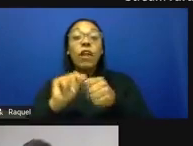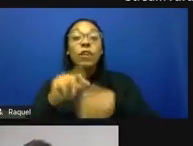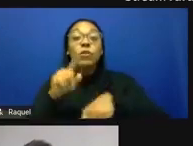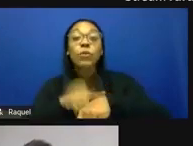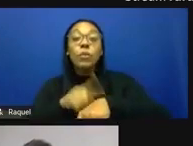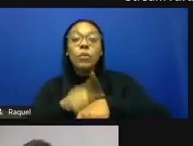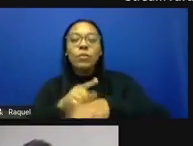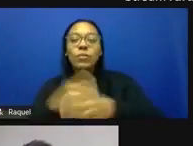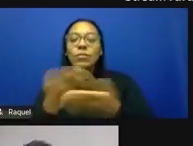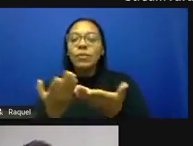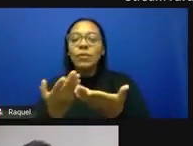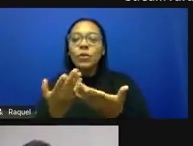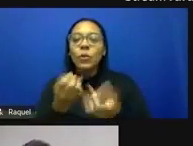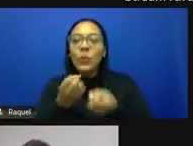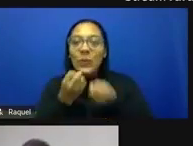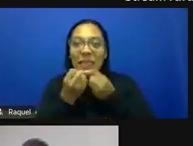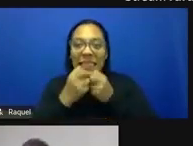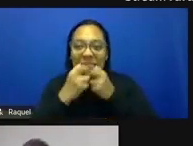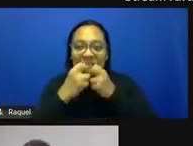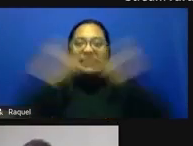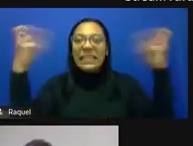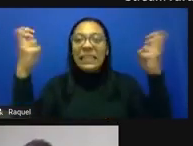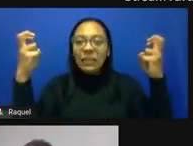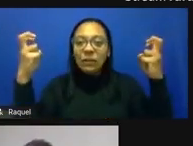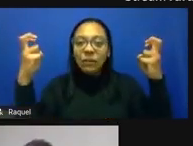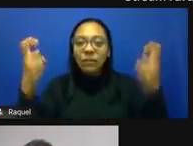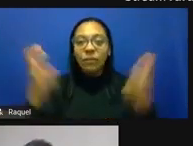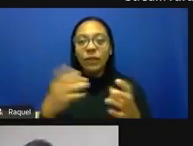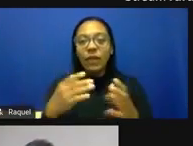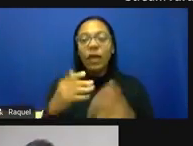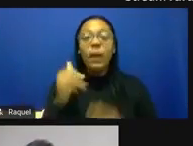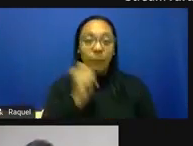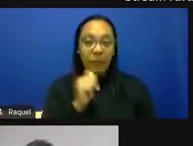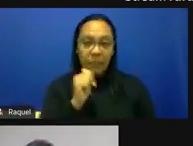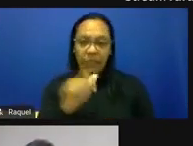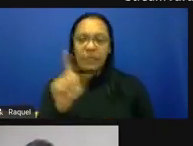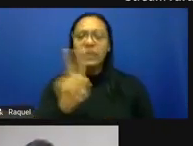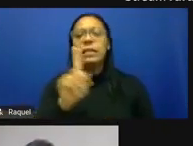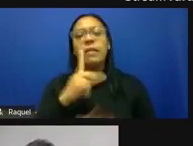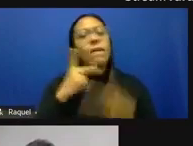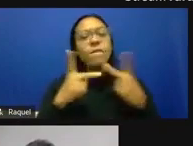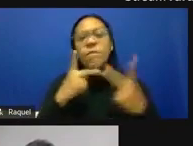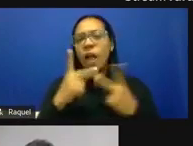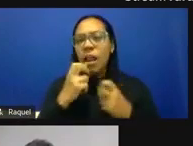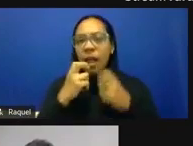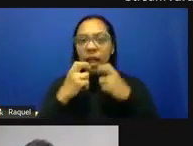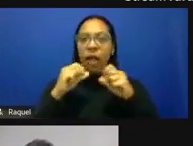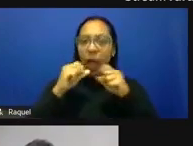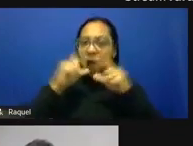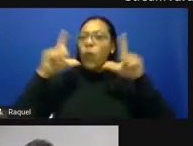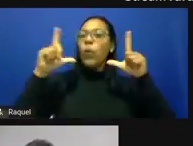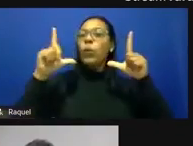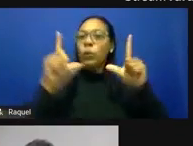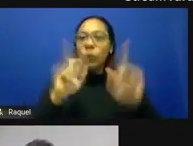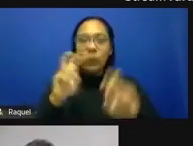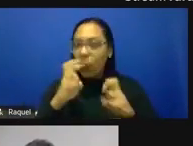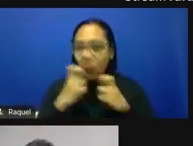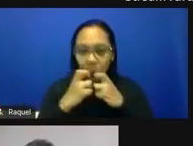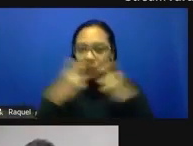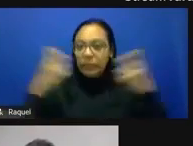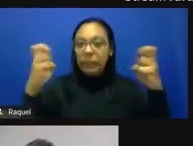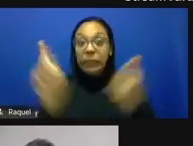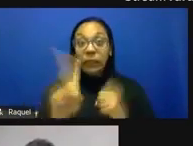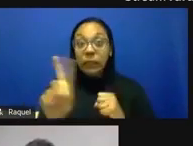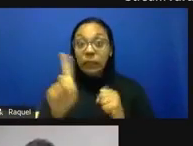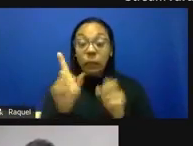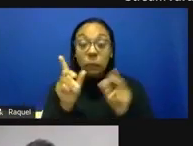da mulher, da menina? Todo mundo fala para a menina, não fale alto, não grite, não faça escândalo, fique quieta. Né? Ela